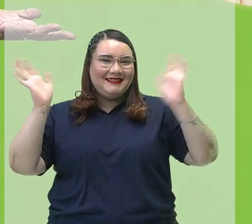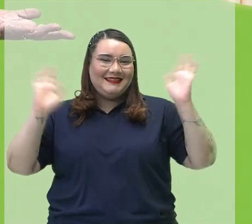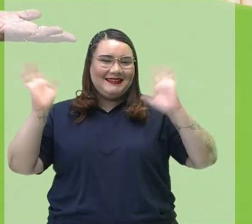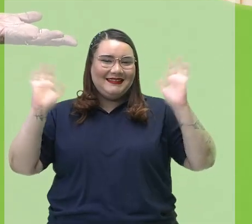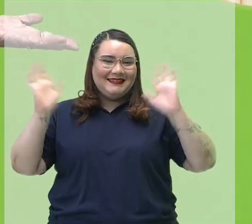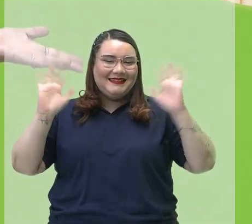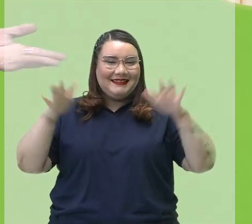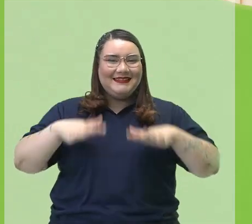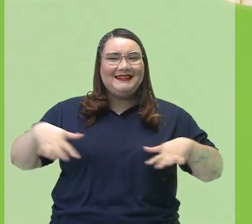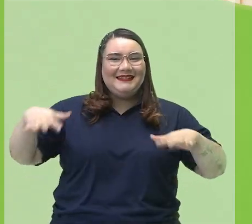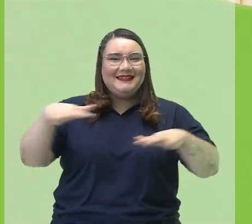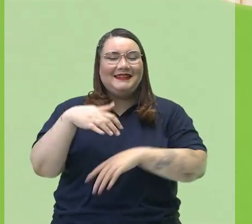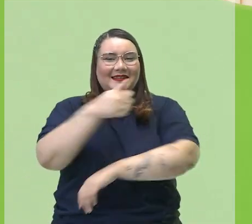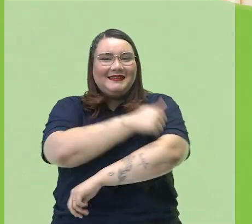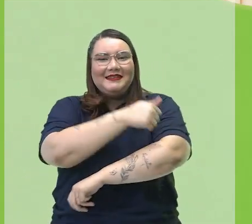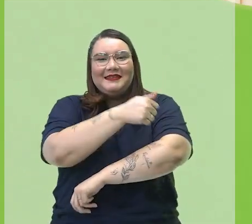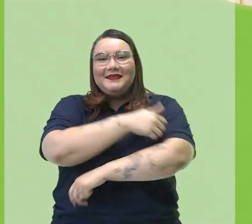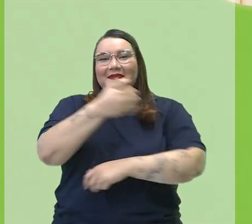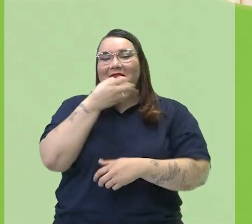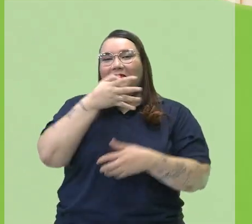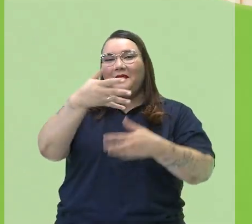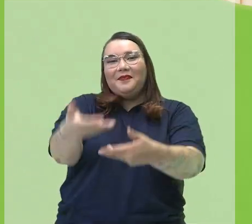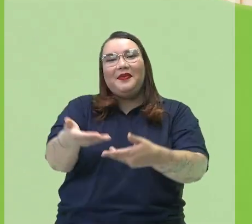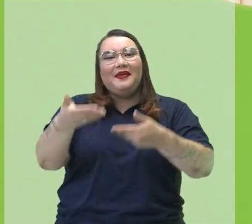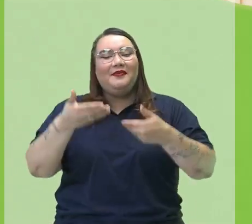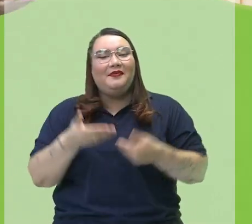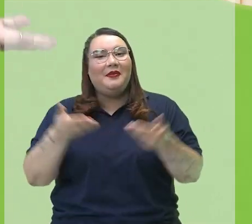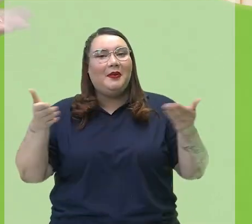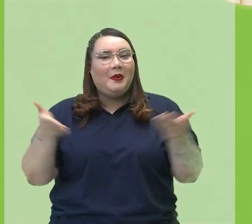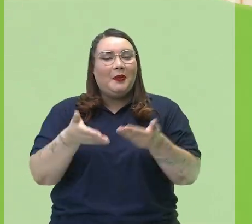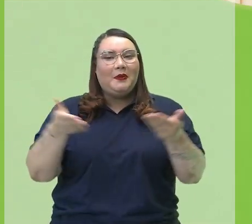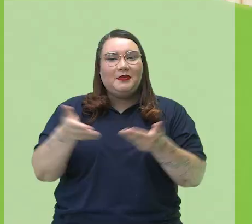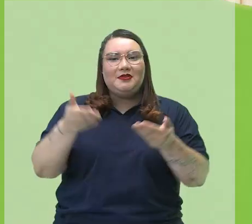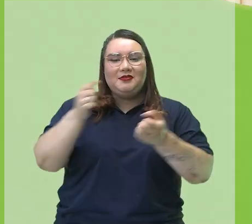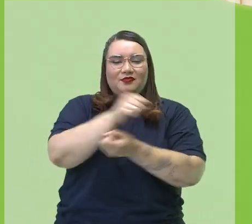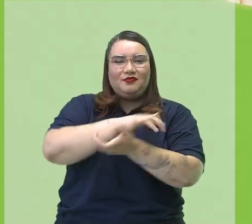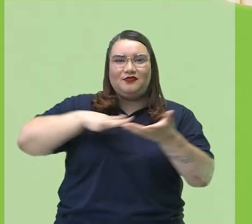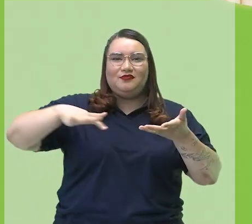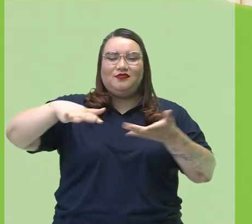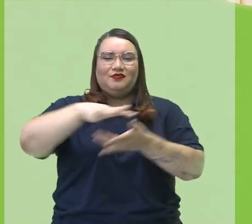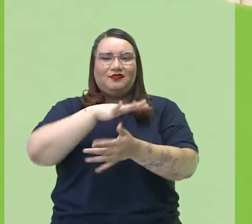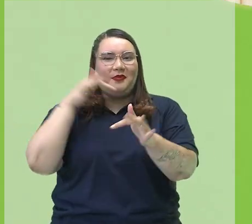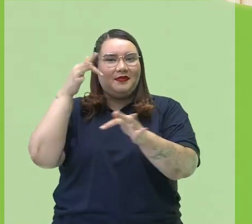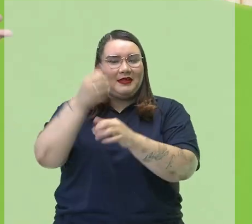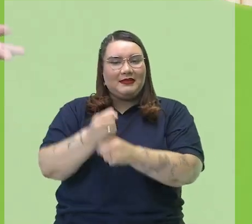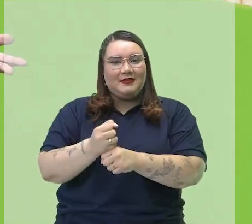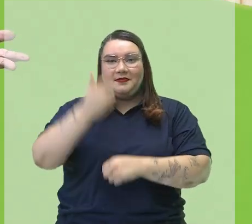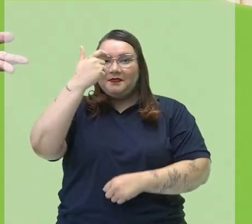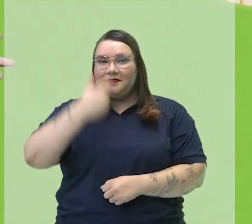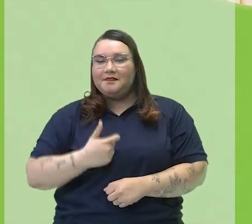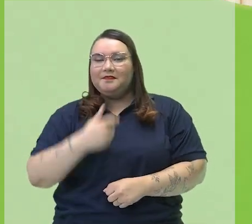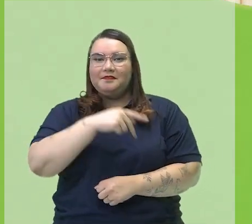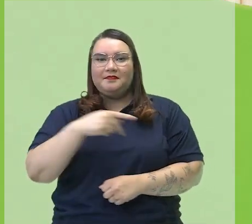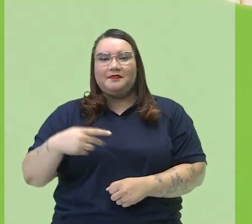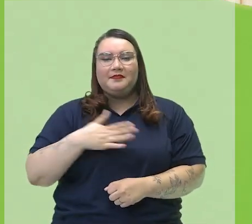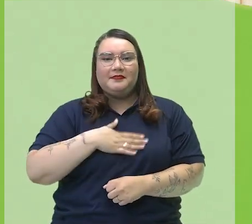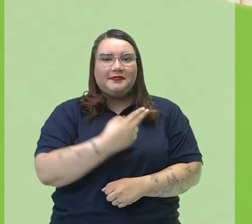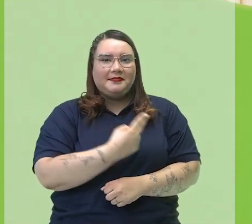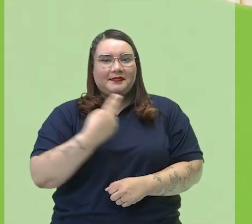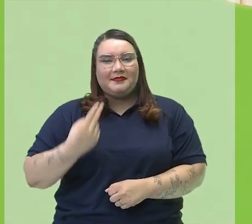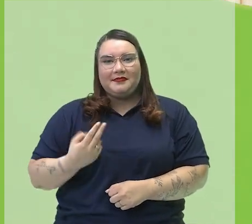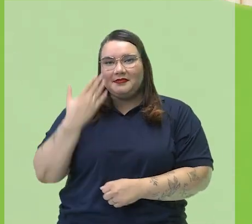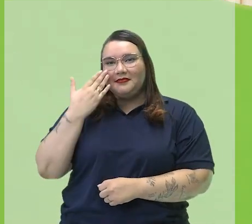Olá, meus queridos, sejam muito bem-vindos ao nosso universo da física. Eu sou a